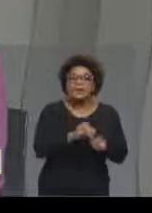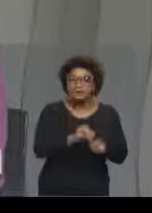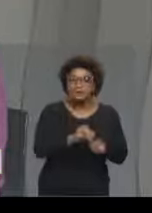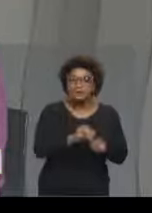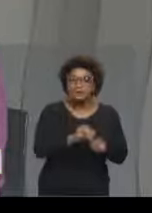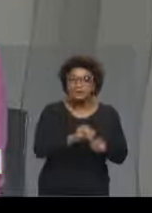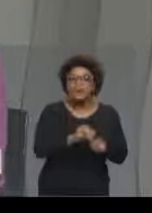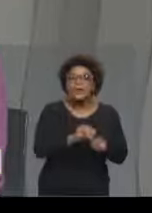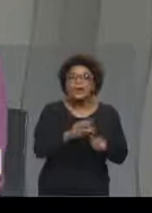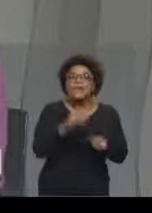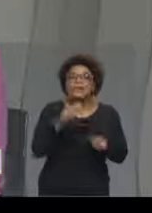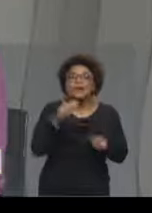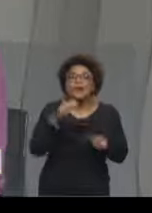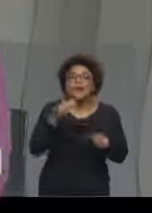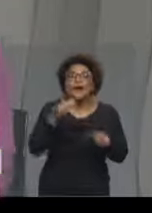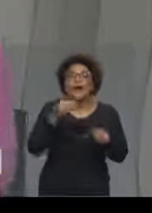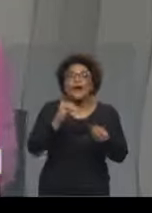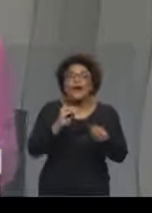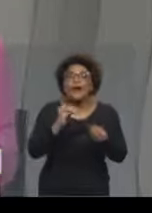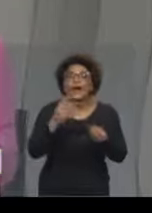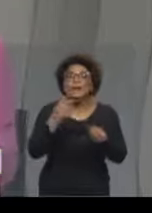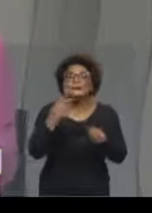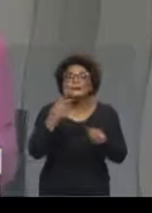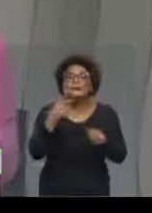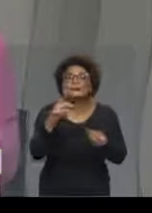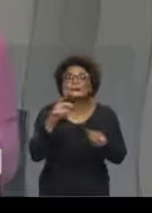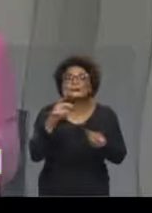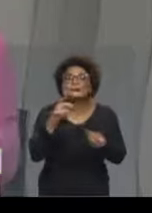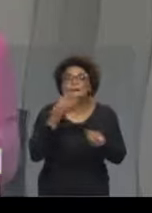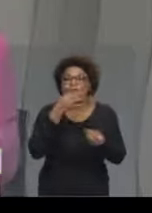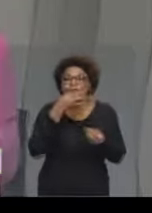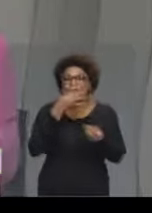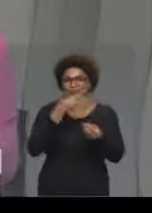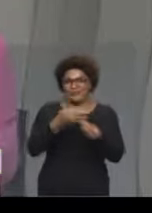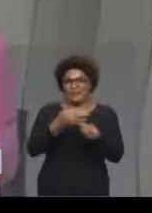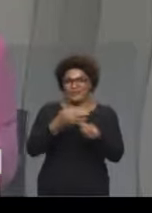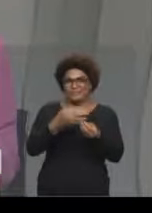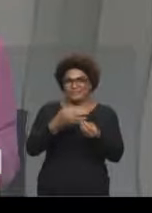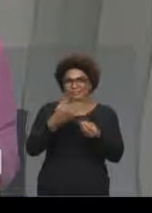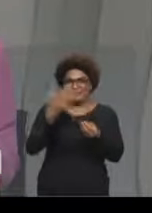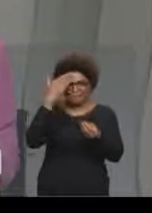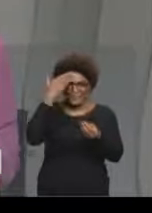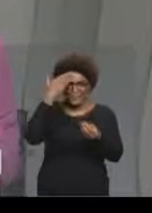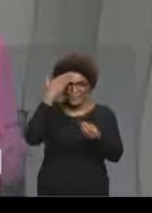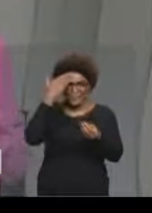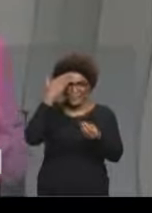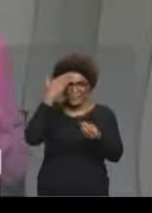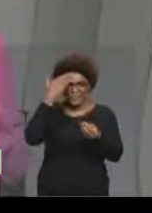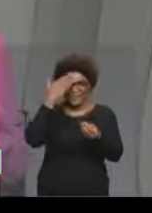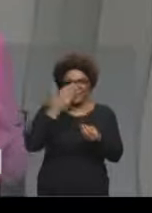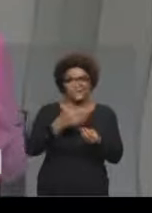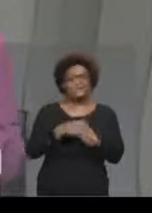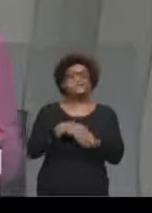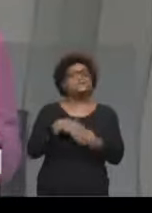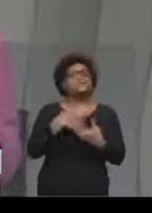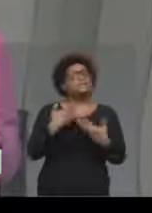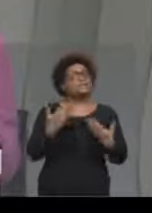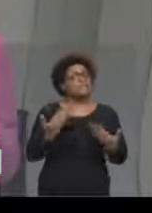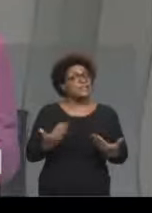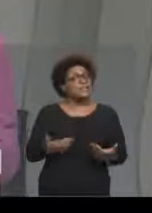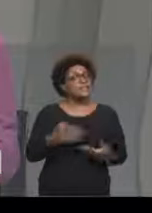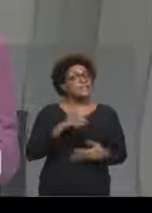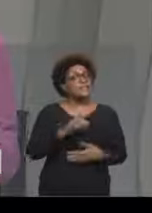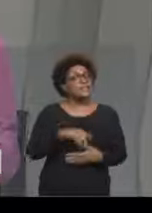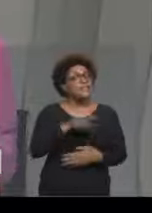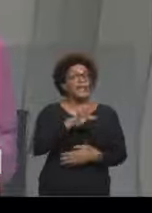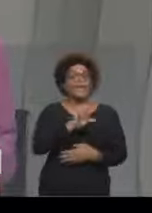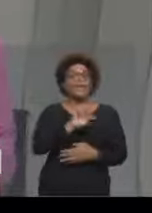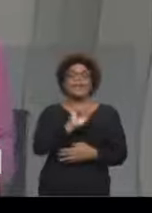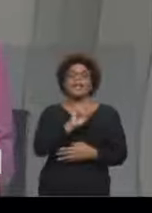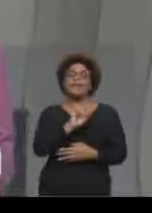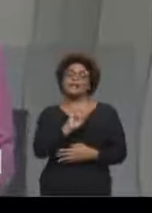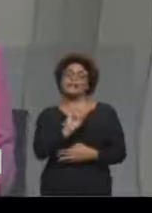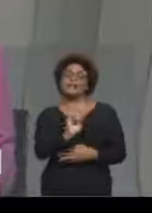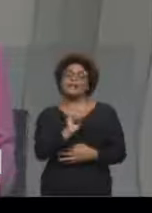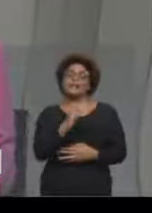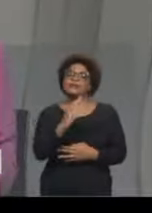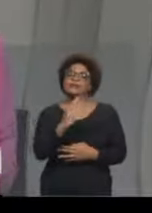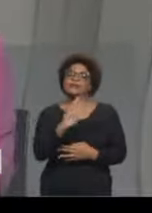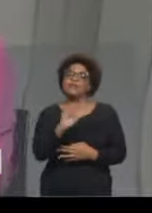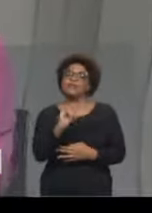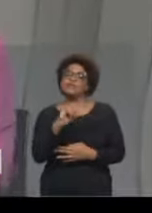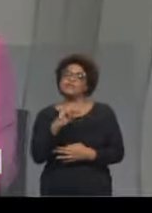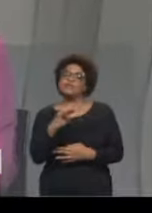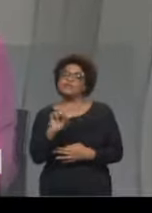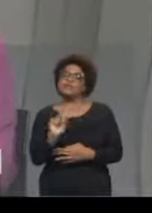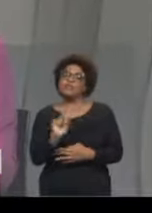a resenha crítica. É você, além do resumo, você pode colocar a sua